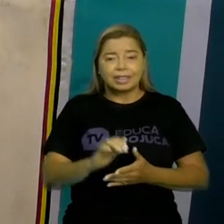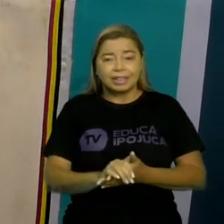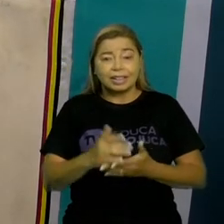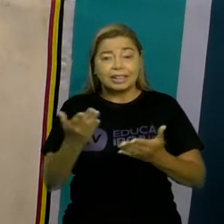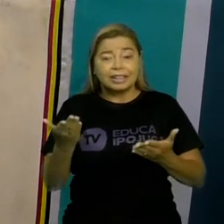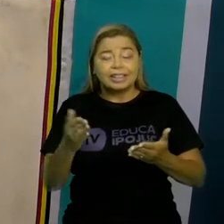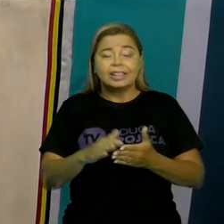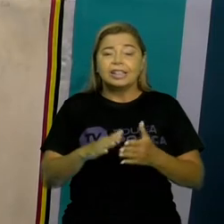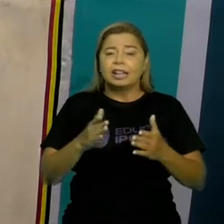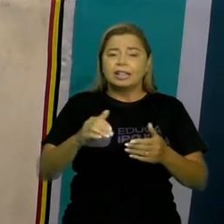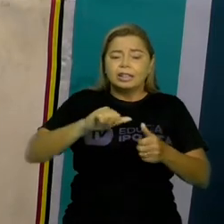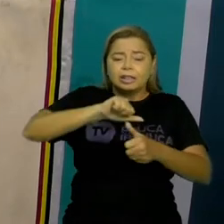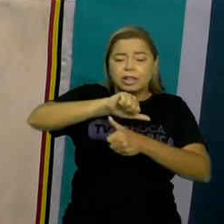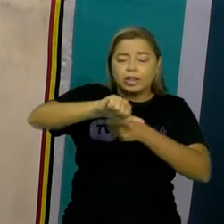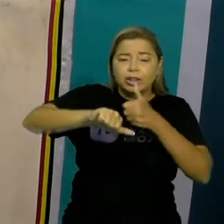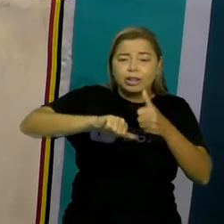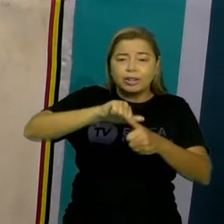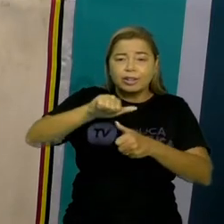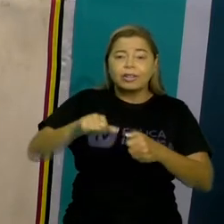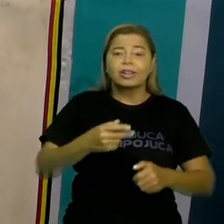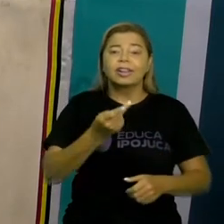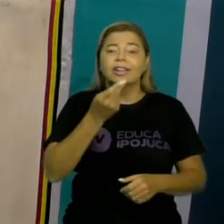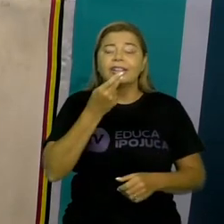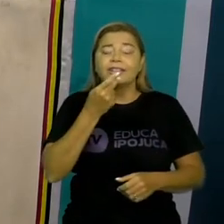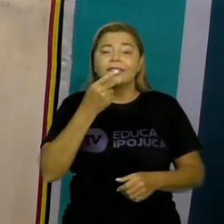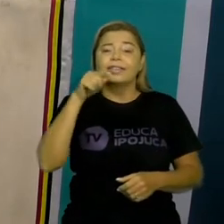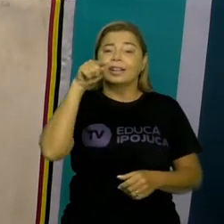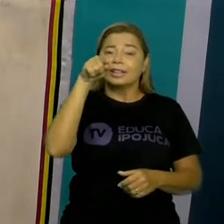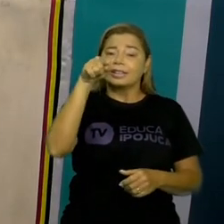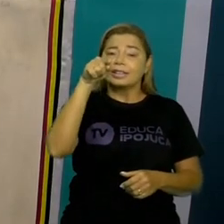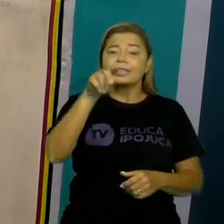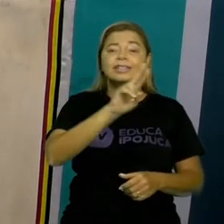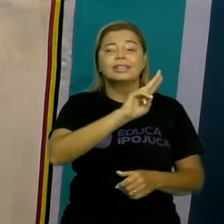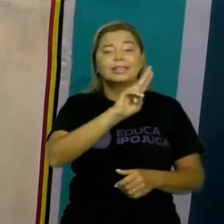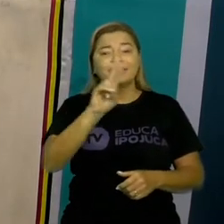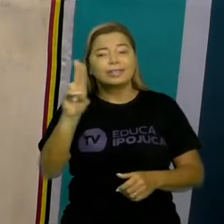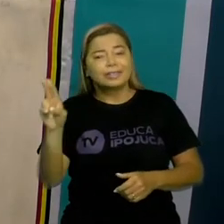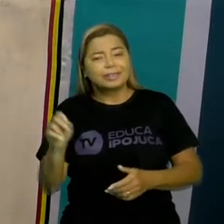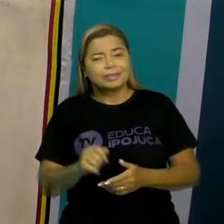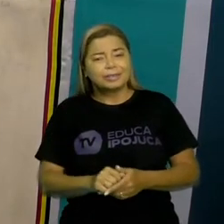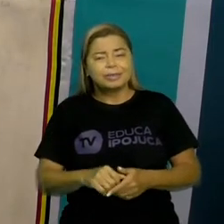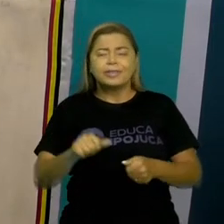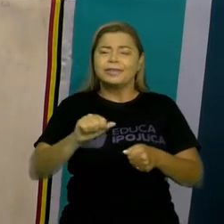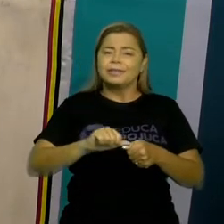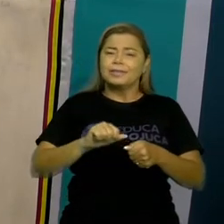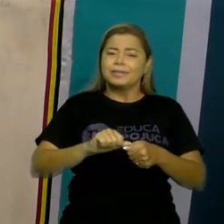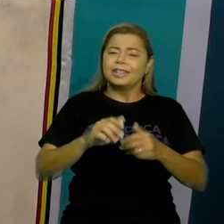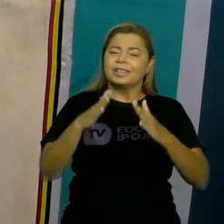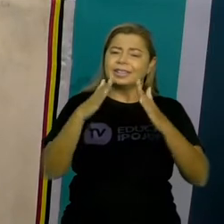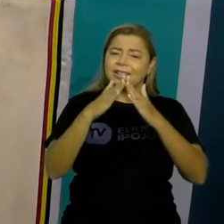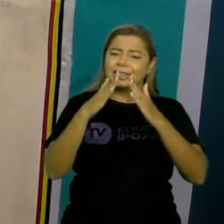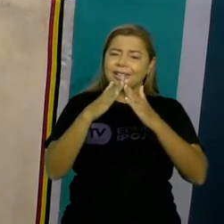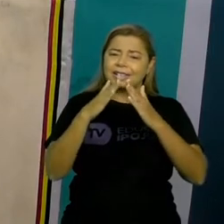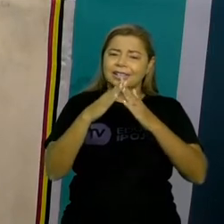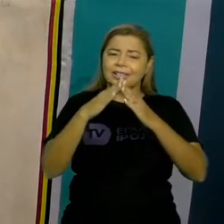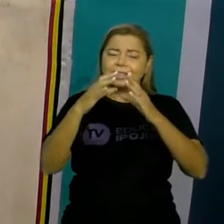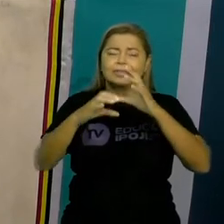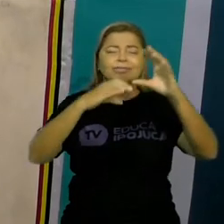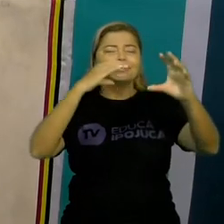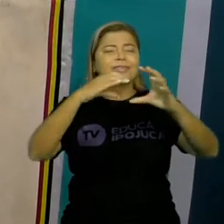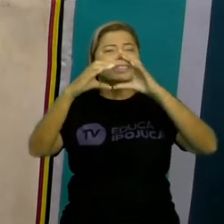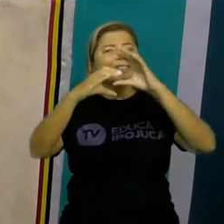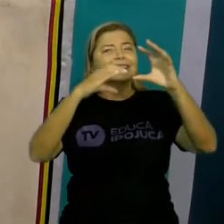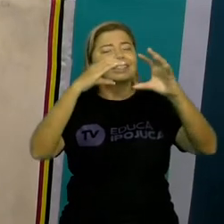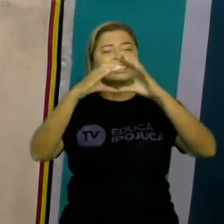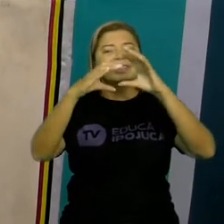nome de vocês. Façam aí na casinha de vocês, eu tenho certeza que vocês vão gostar muito. Cantem para a mamãe e